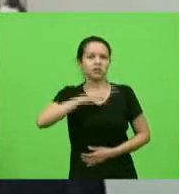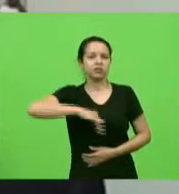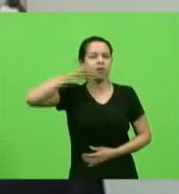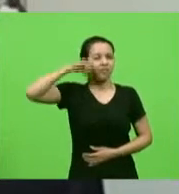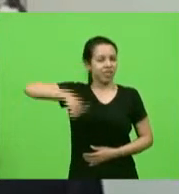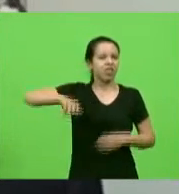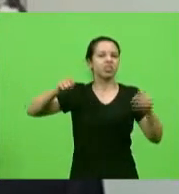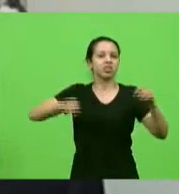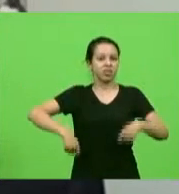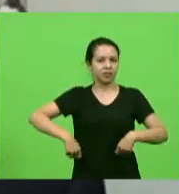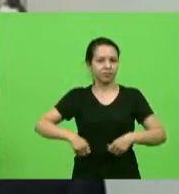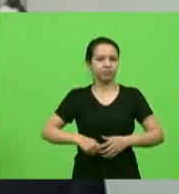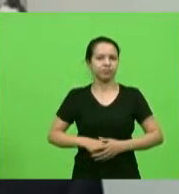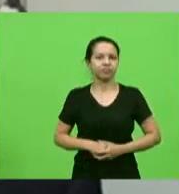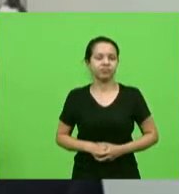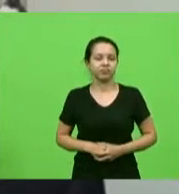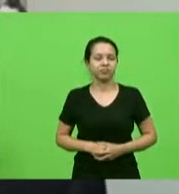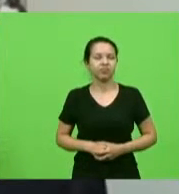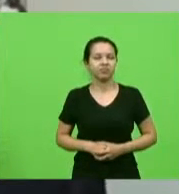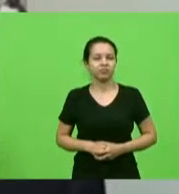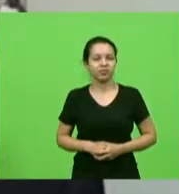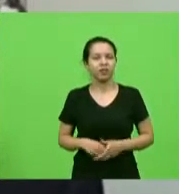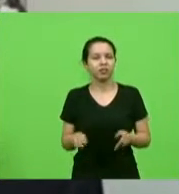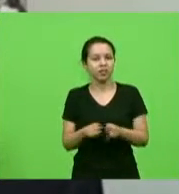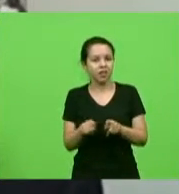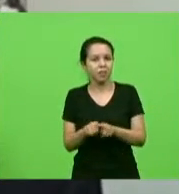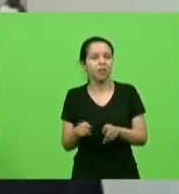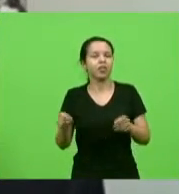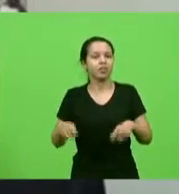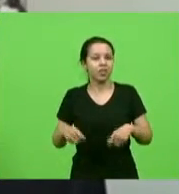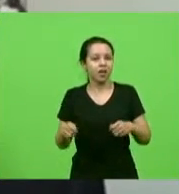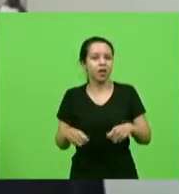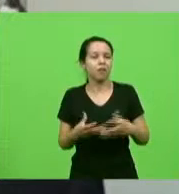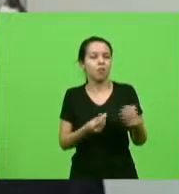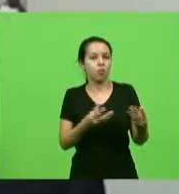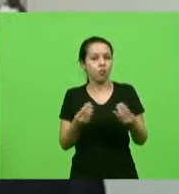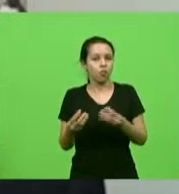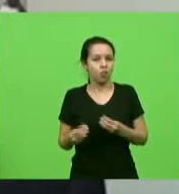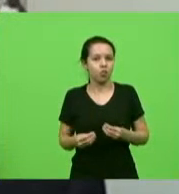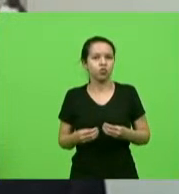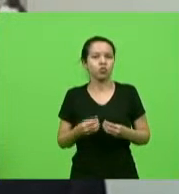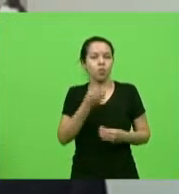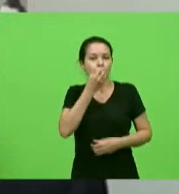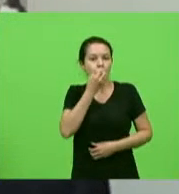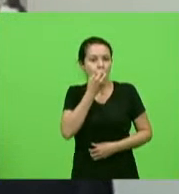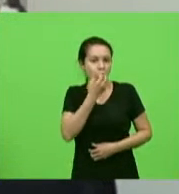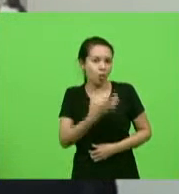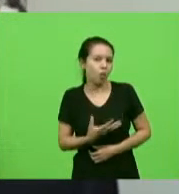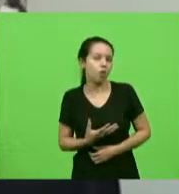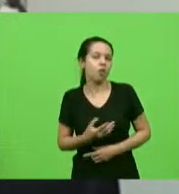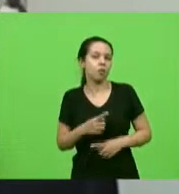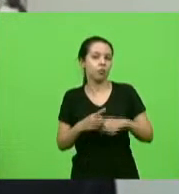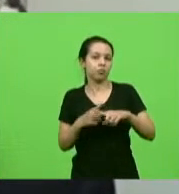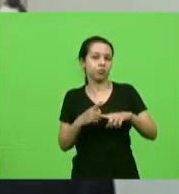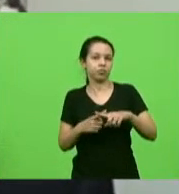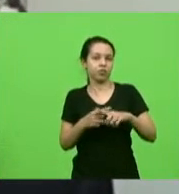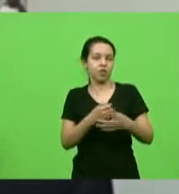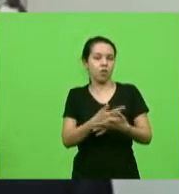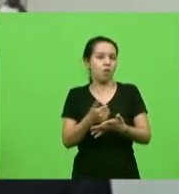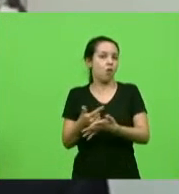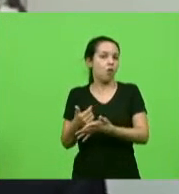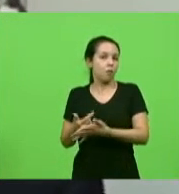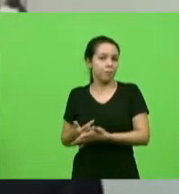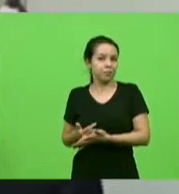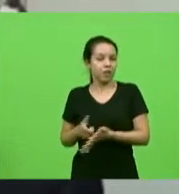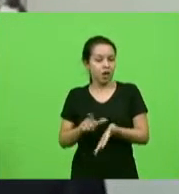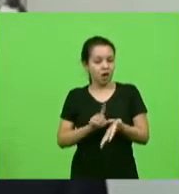e certamente contariam com diversos benefícios dessa forma de compra. Antes de finalizar esse item,